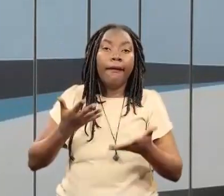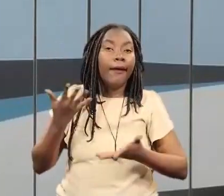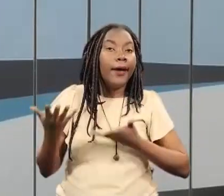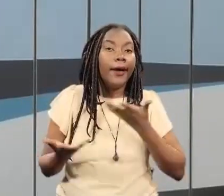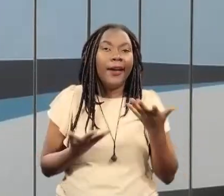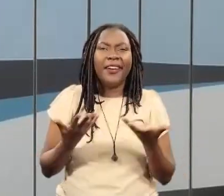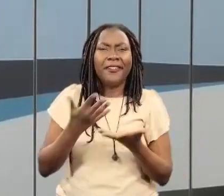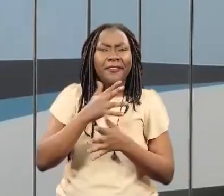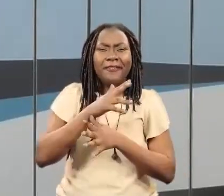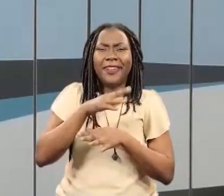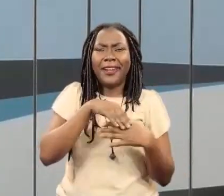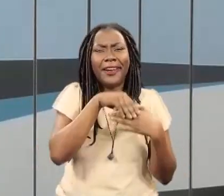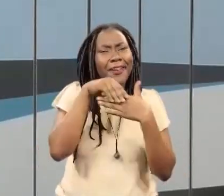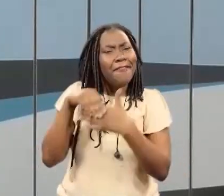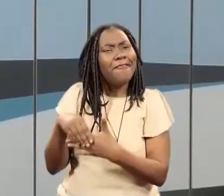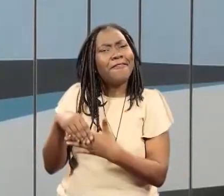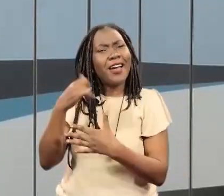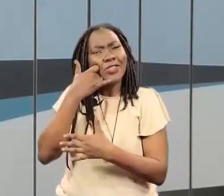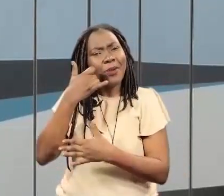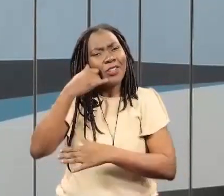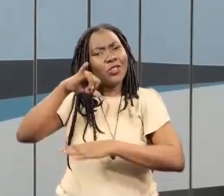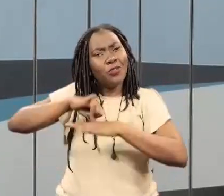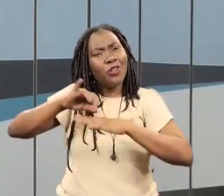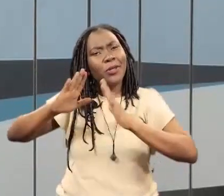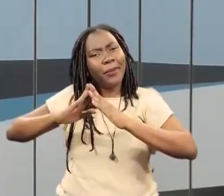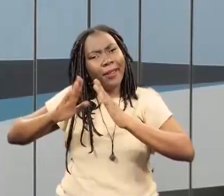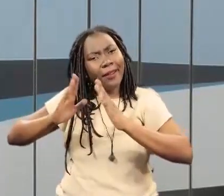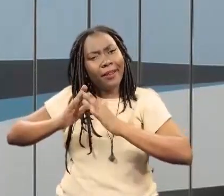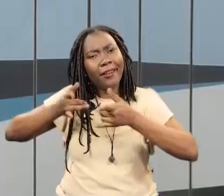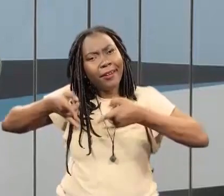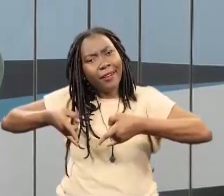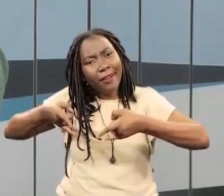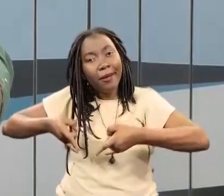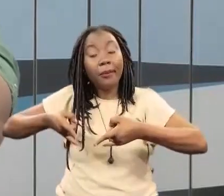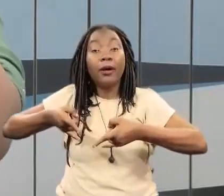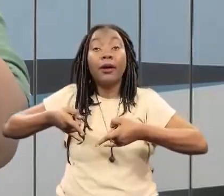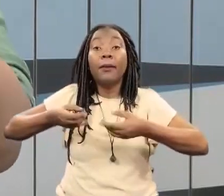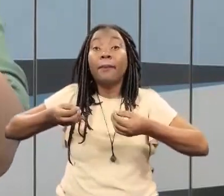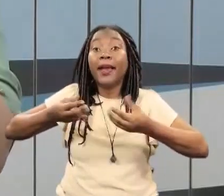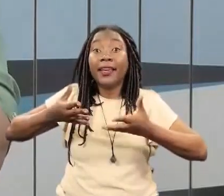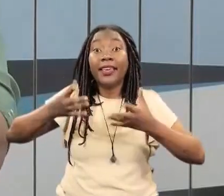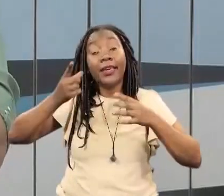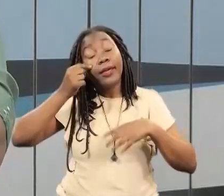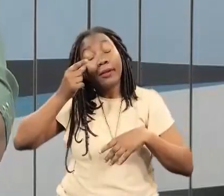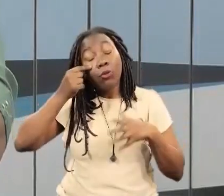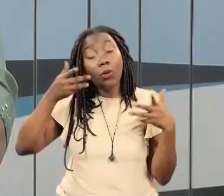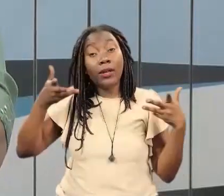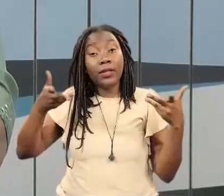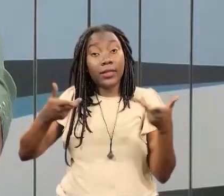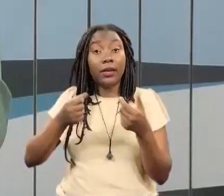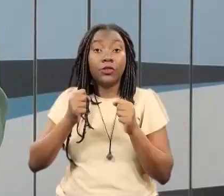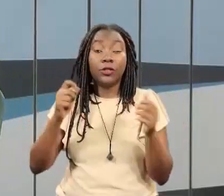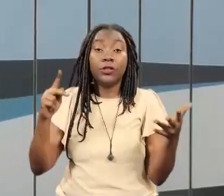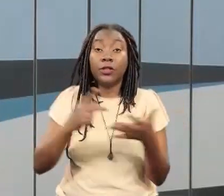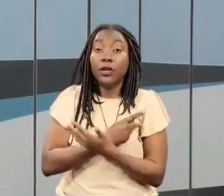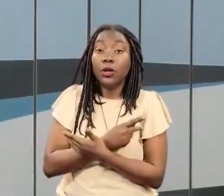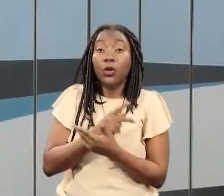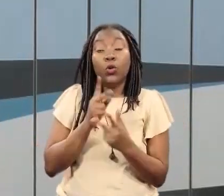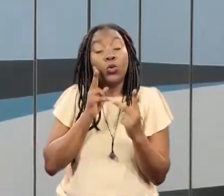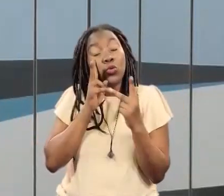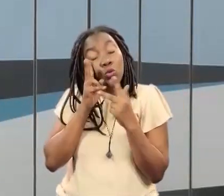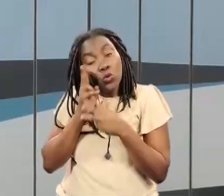levar os smartphones para a cama, para o seu leito, para que essa qualidade do sono ela possa acontecer, para que o sono seja